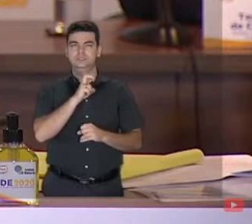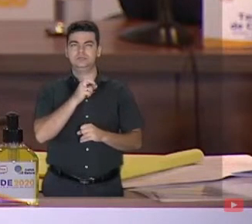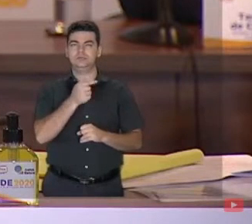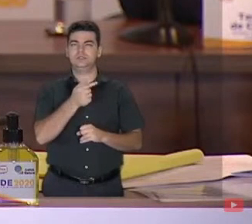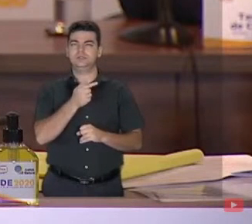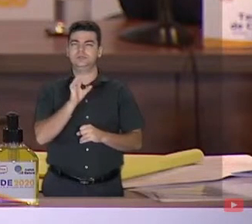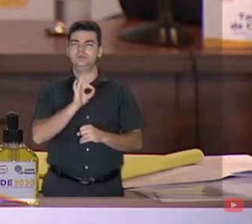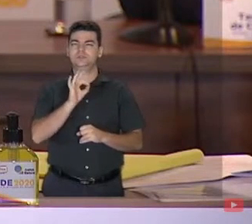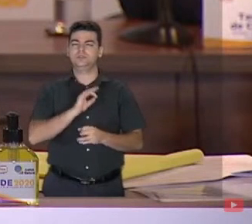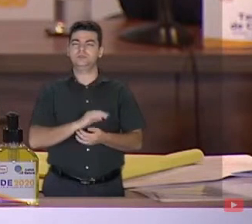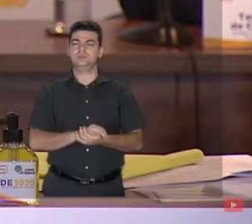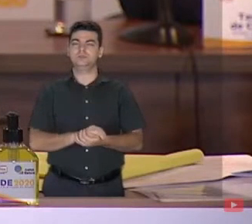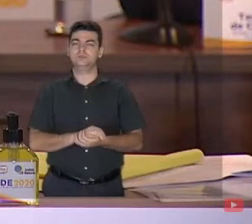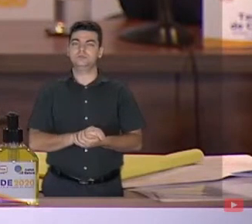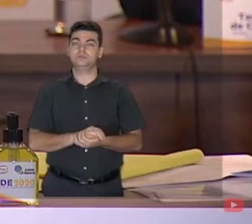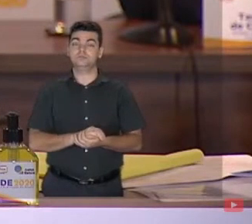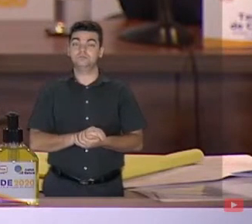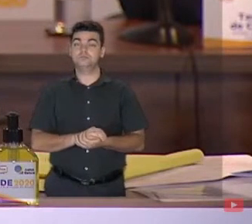57%.